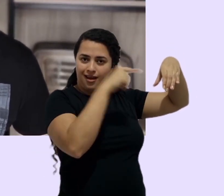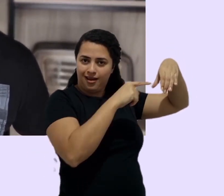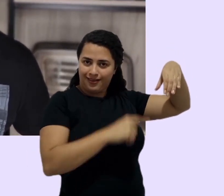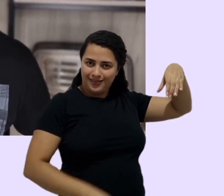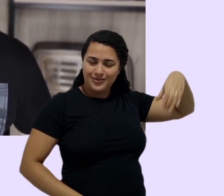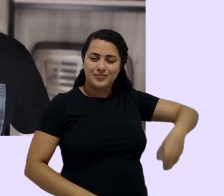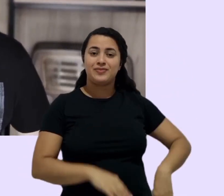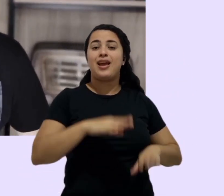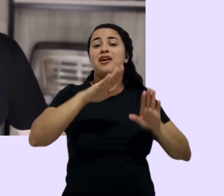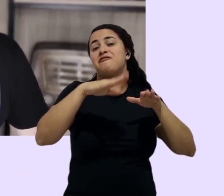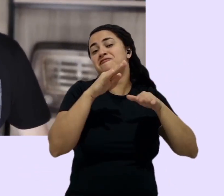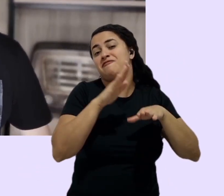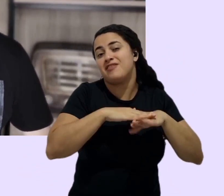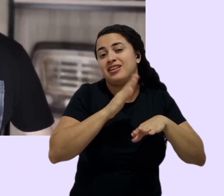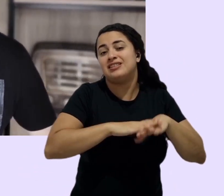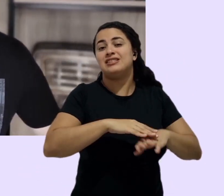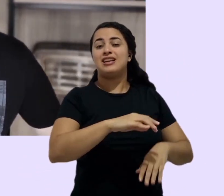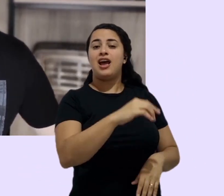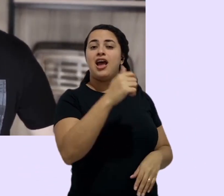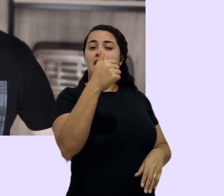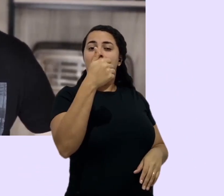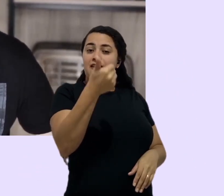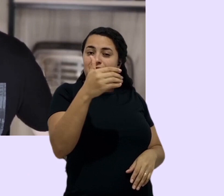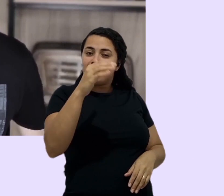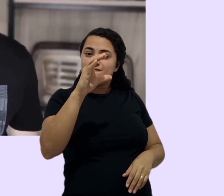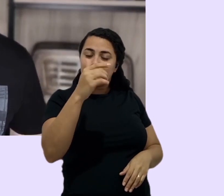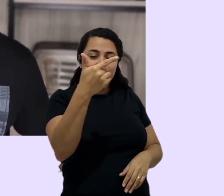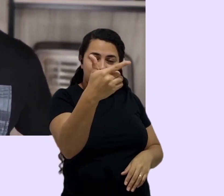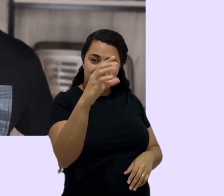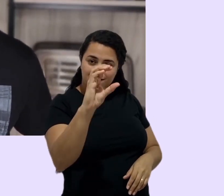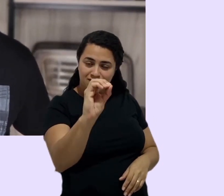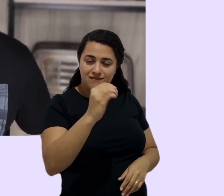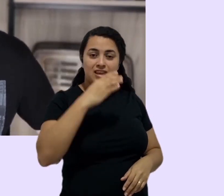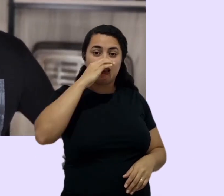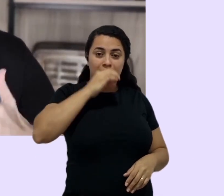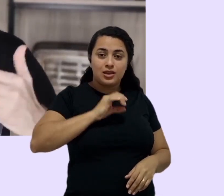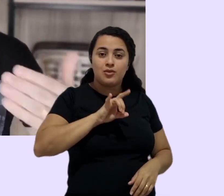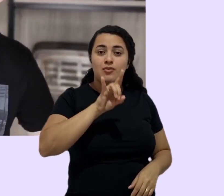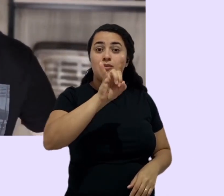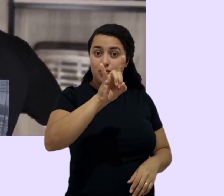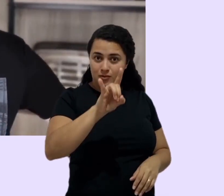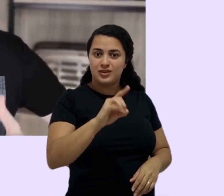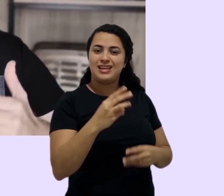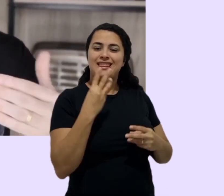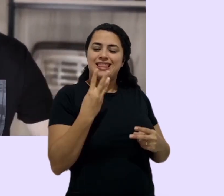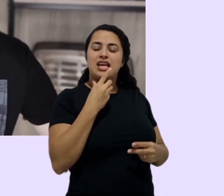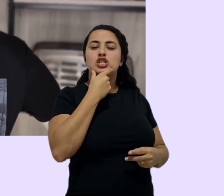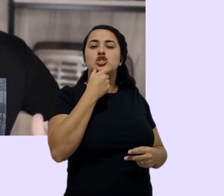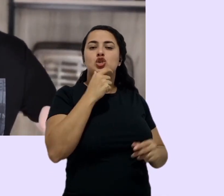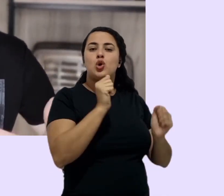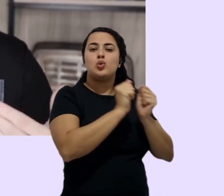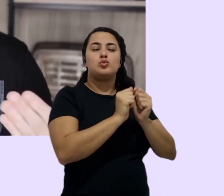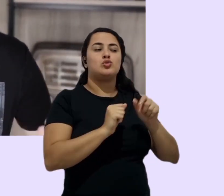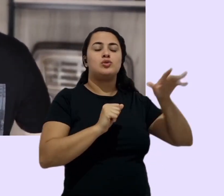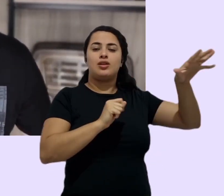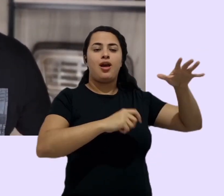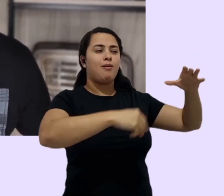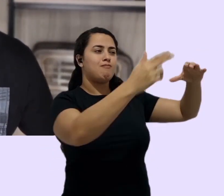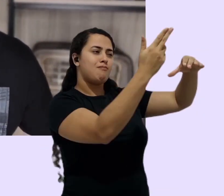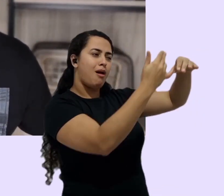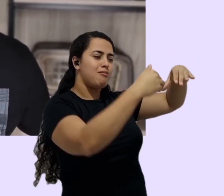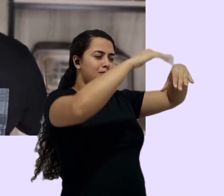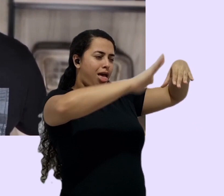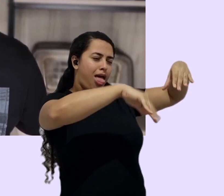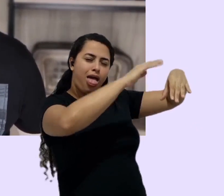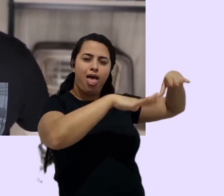20 mamutes e 3 homens. E mesmo assim a gente conseguiu. De repente eles até inventavam um pouquinho,